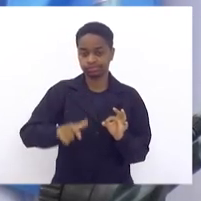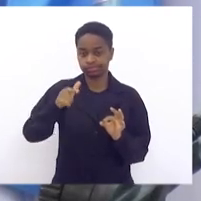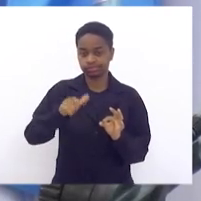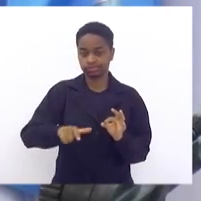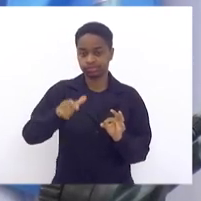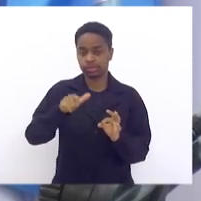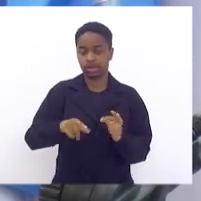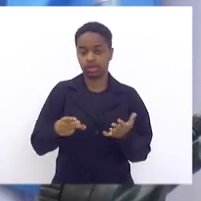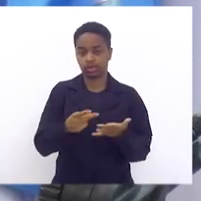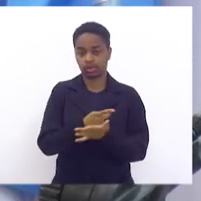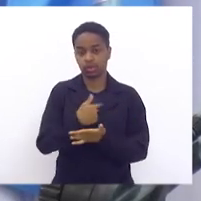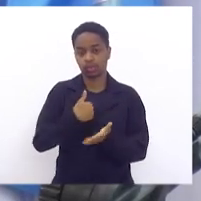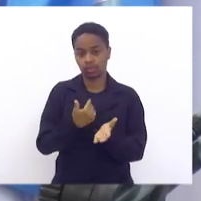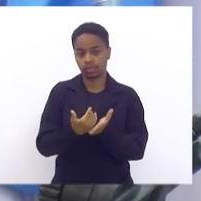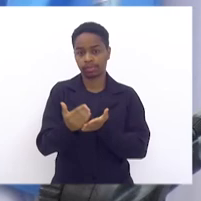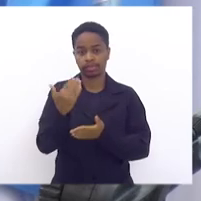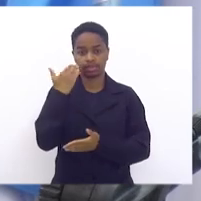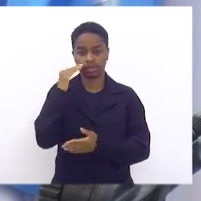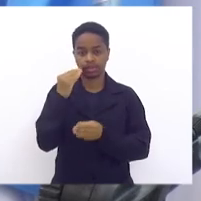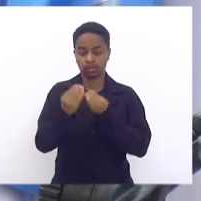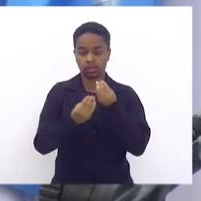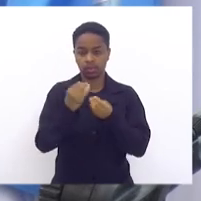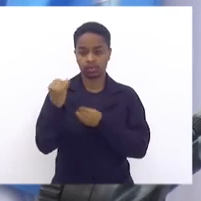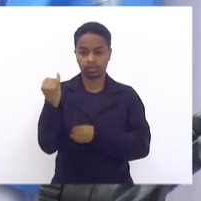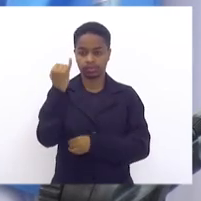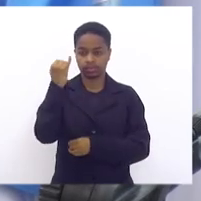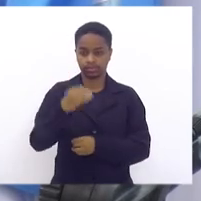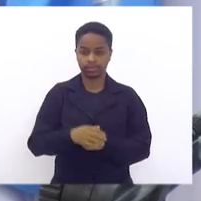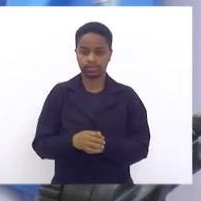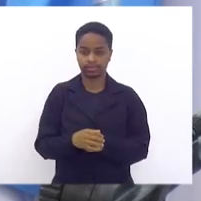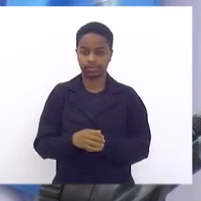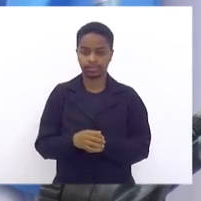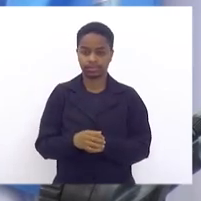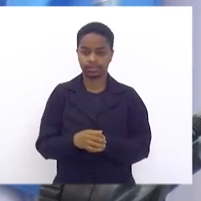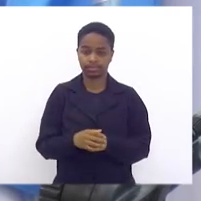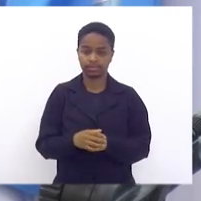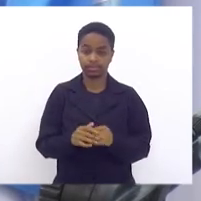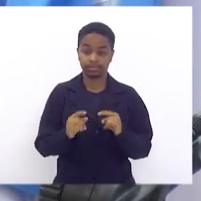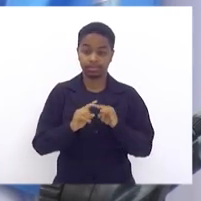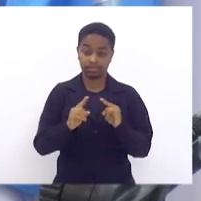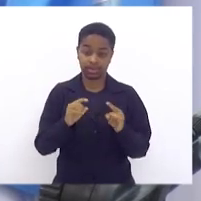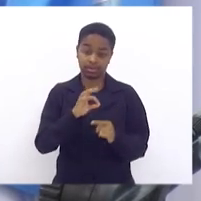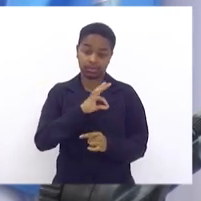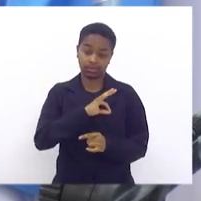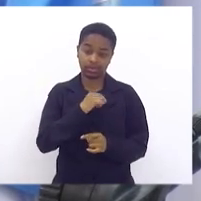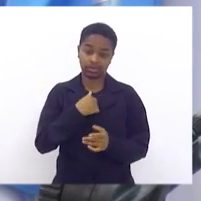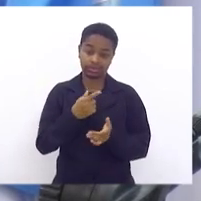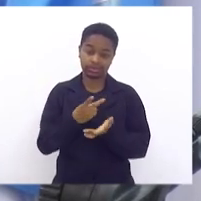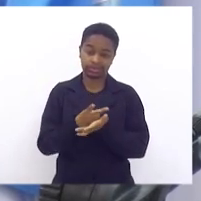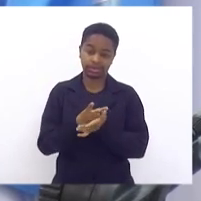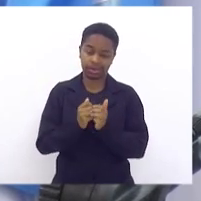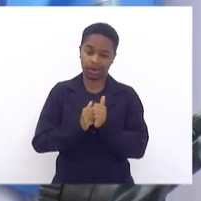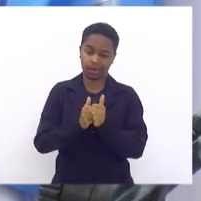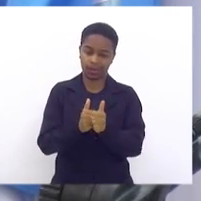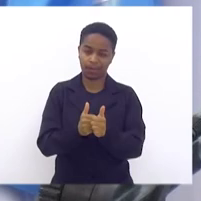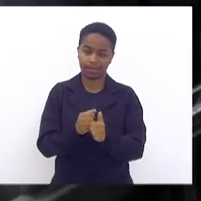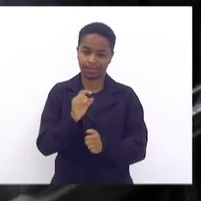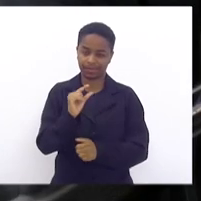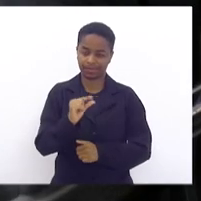passei a entender a importância. Mas aquela casca de polícia sempre acompanha um pouco a gente.